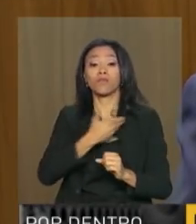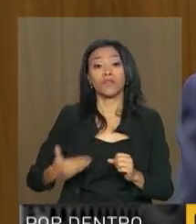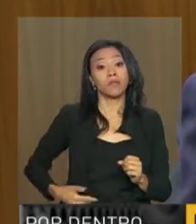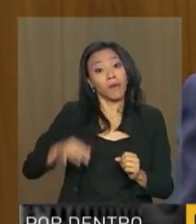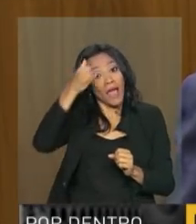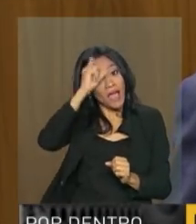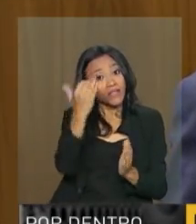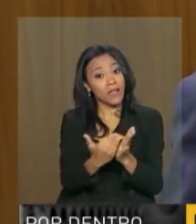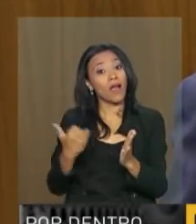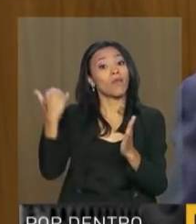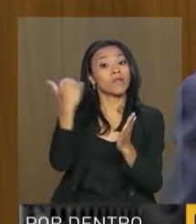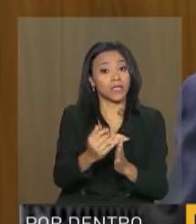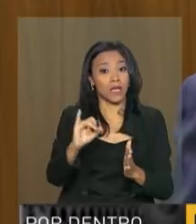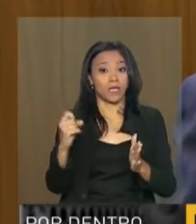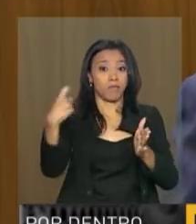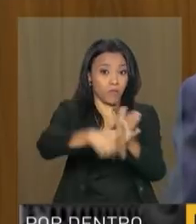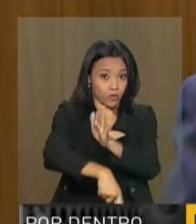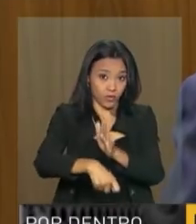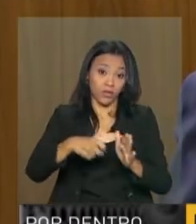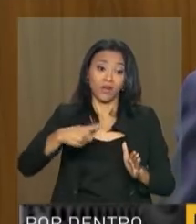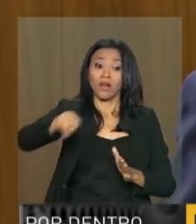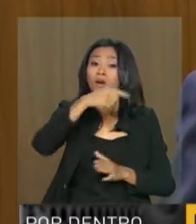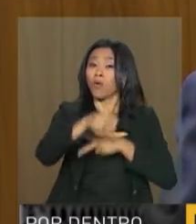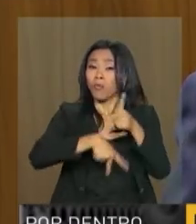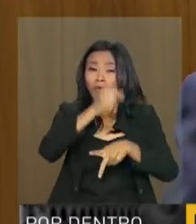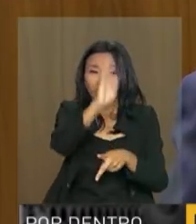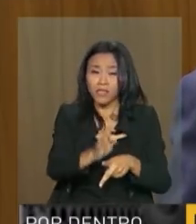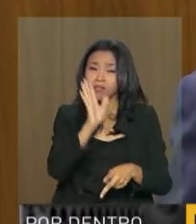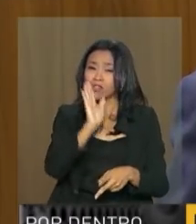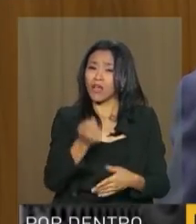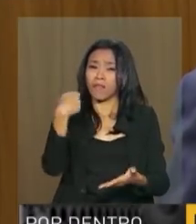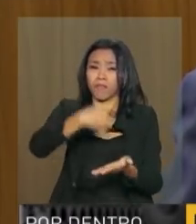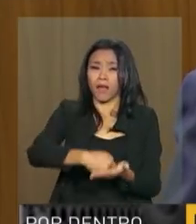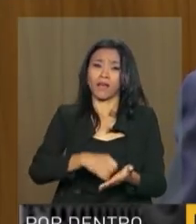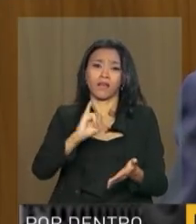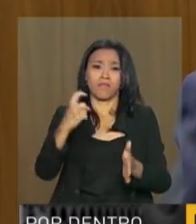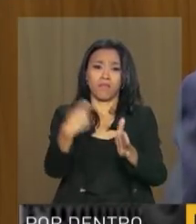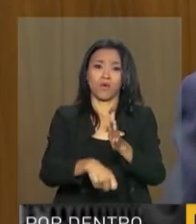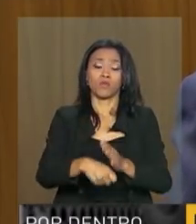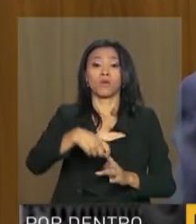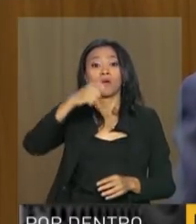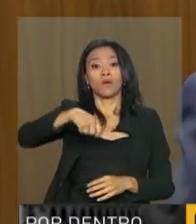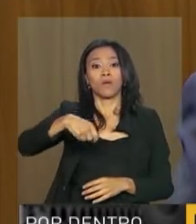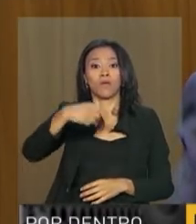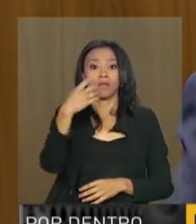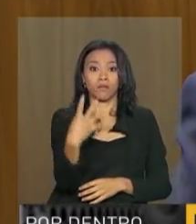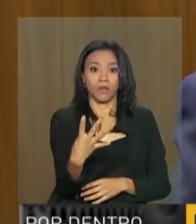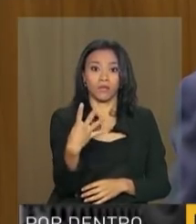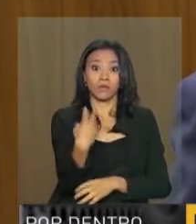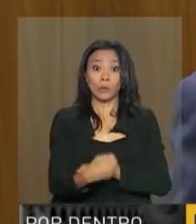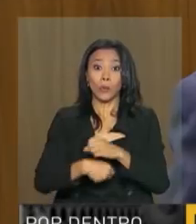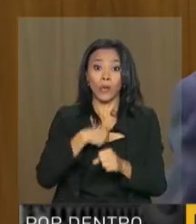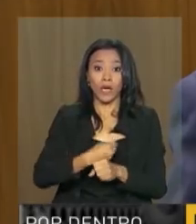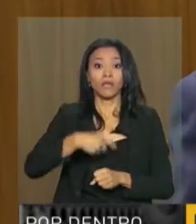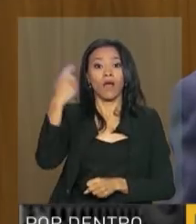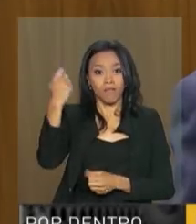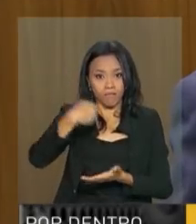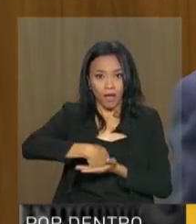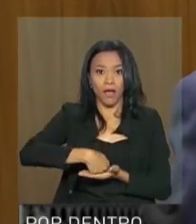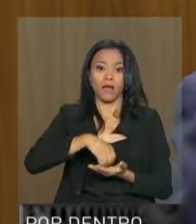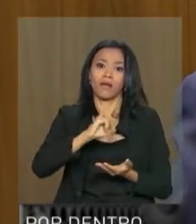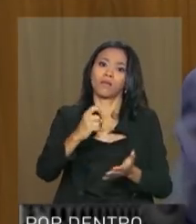já paga muito imposto, quer dizer, já praticamente 4 meses do ano são pagos com tributos. Então, se nós não fizermos a